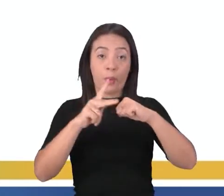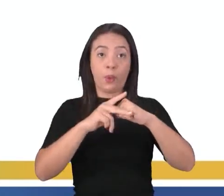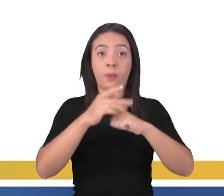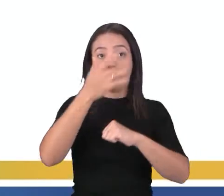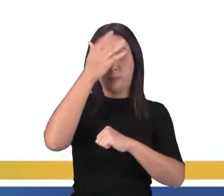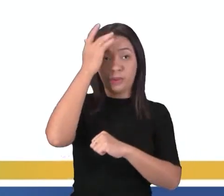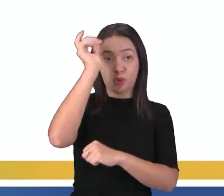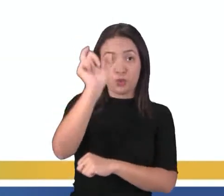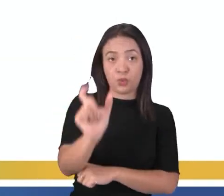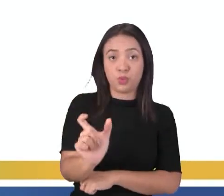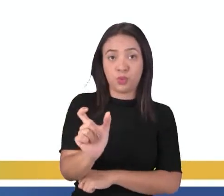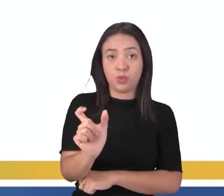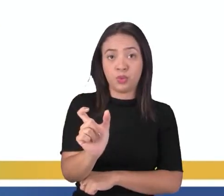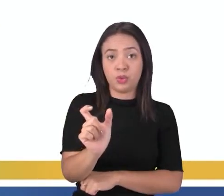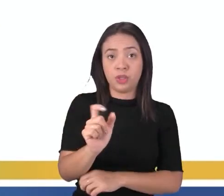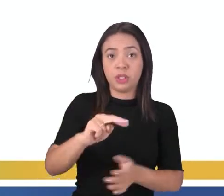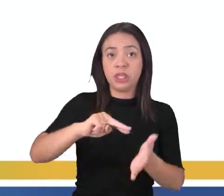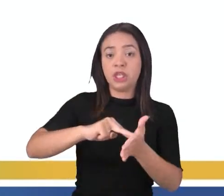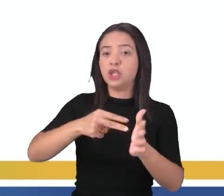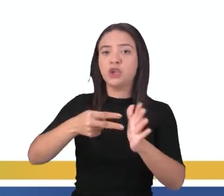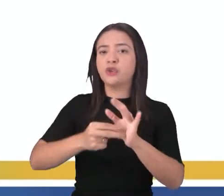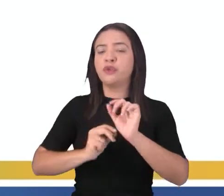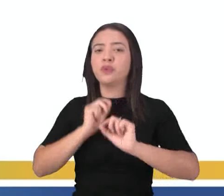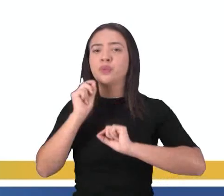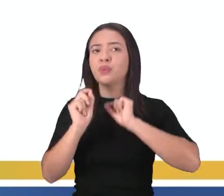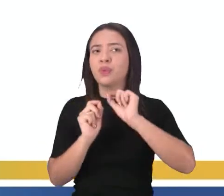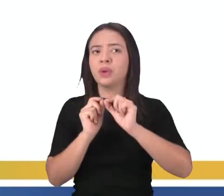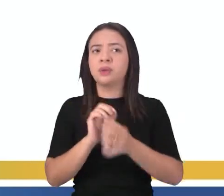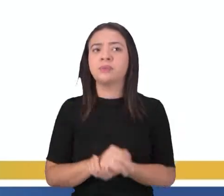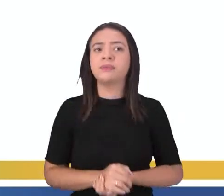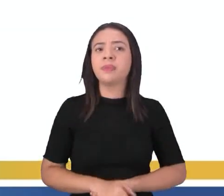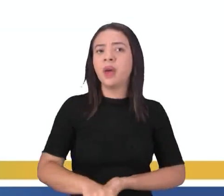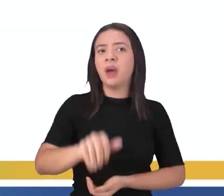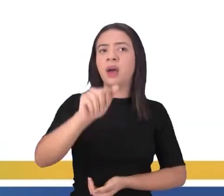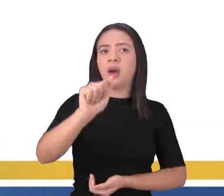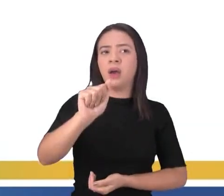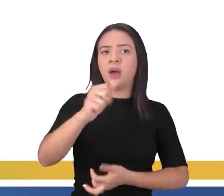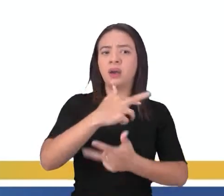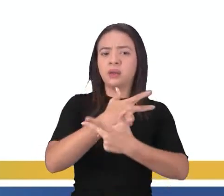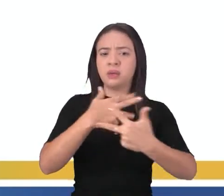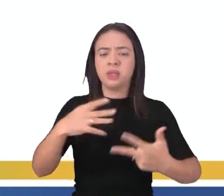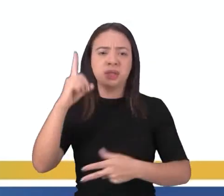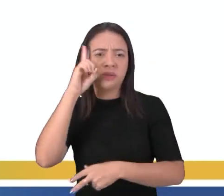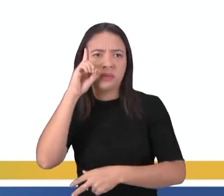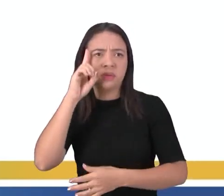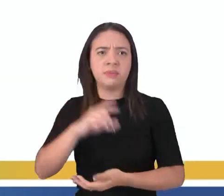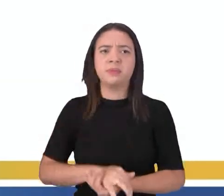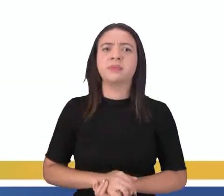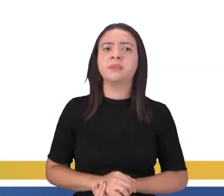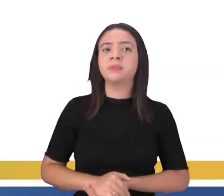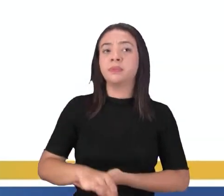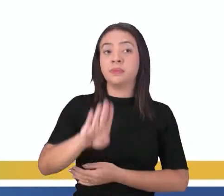em destaque, retorna o quê? Qual é a ideia que ele dá? Primeiro, A, os objetos do dia a